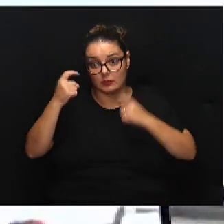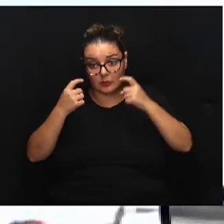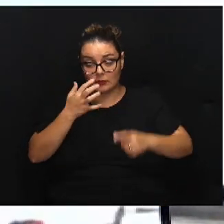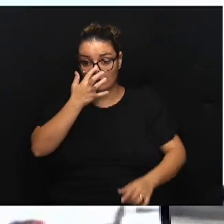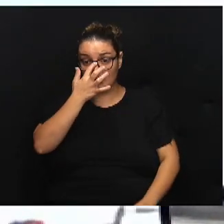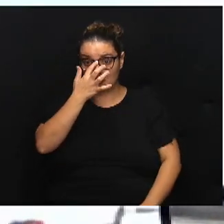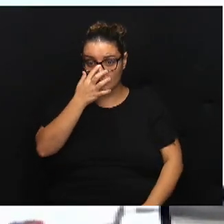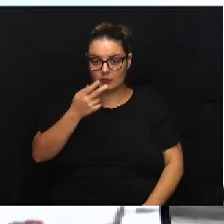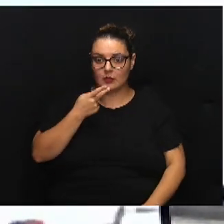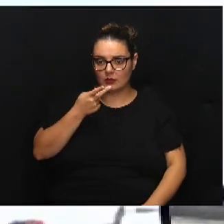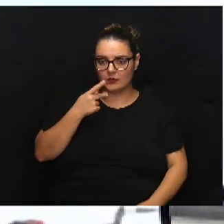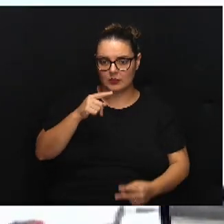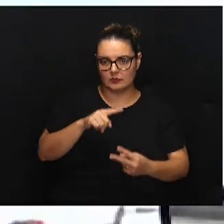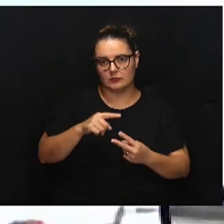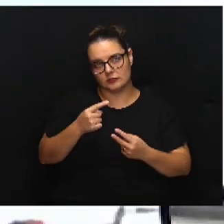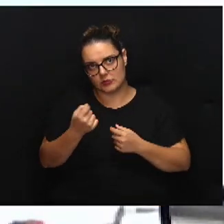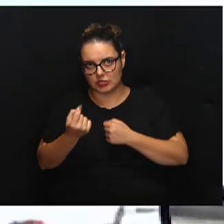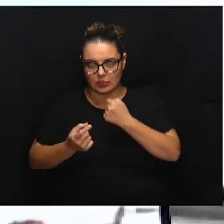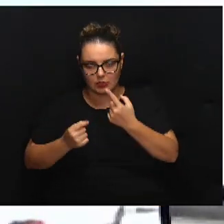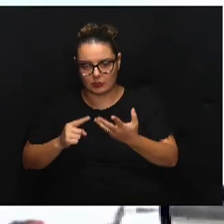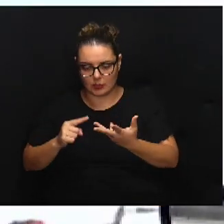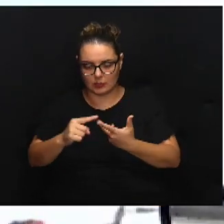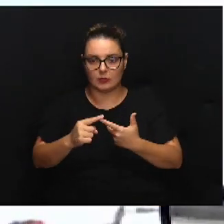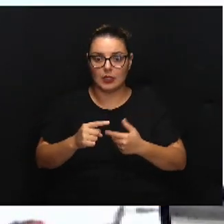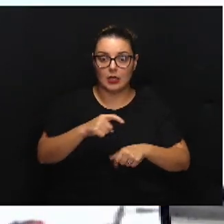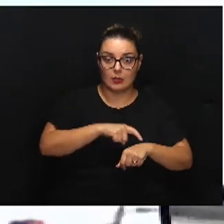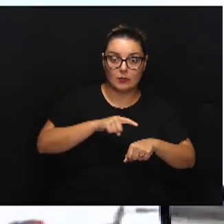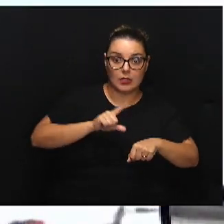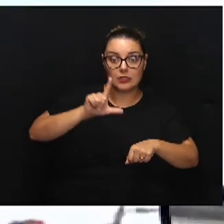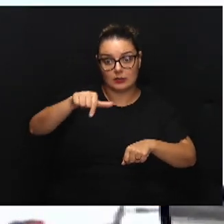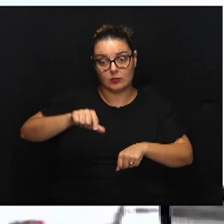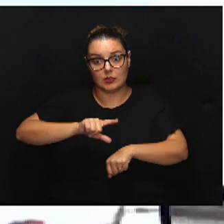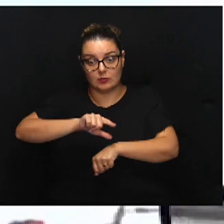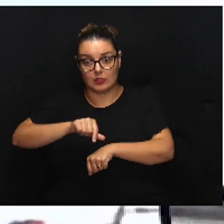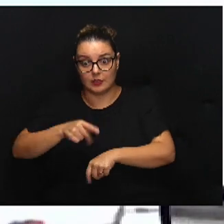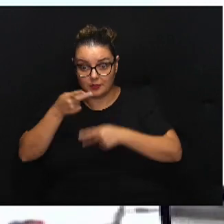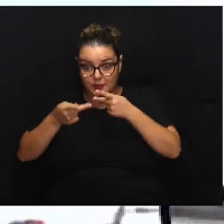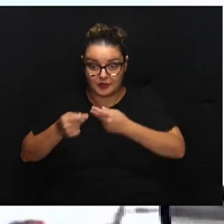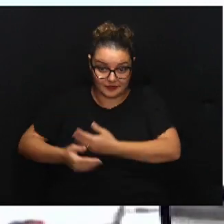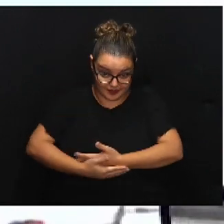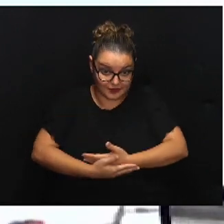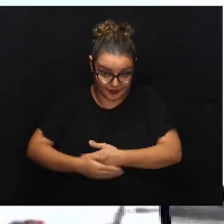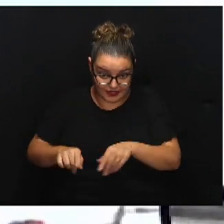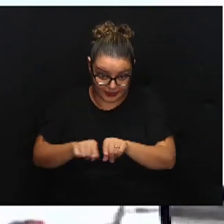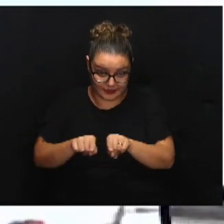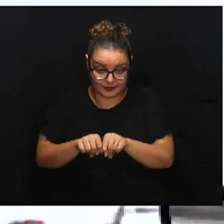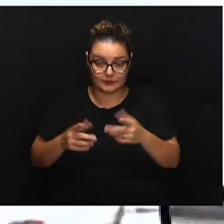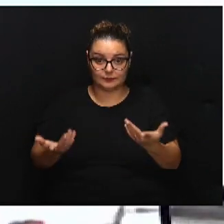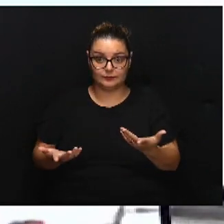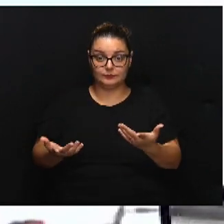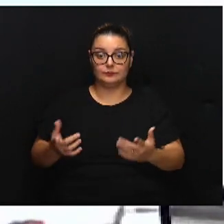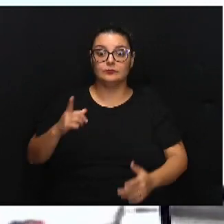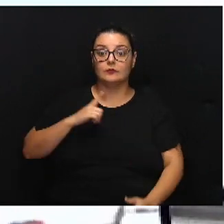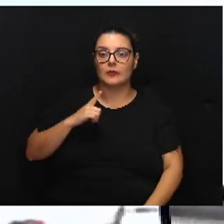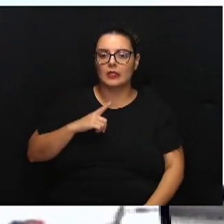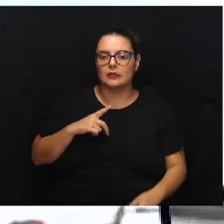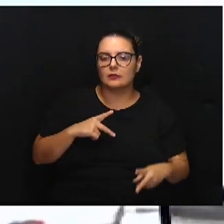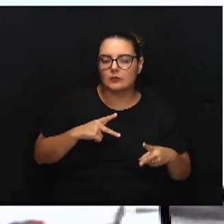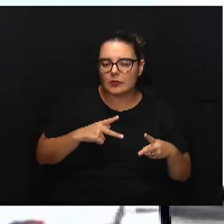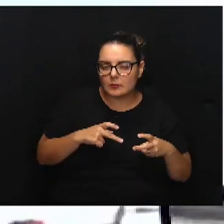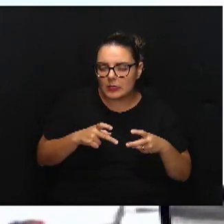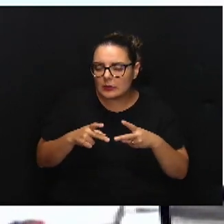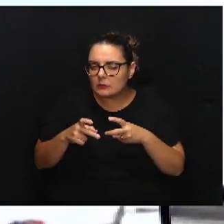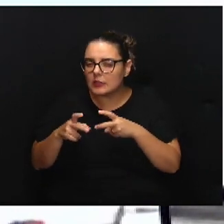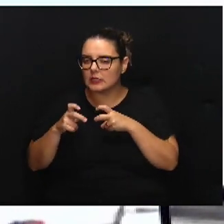falei de algumas questões que são imediatas e tardias para a mãe, mas vamos falar um pouquinho do nenê também. Então, existe uma percepção de que